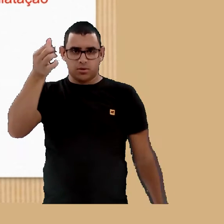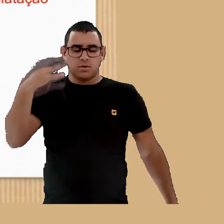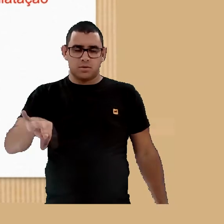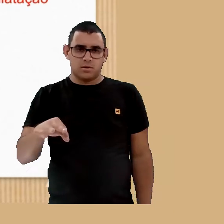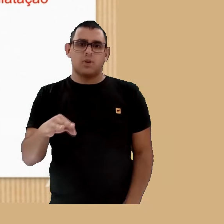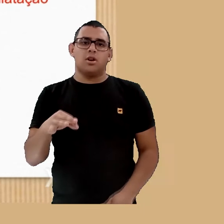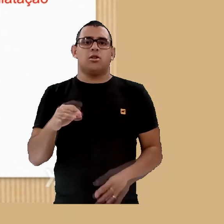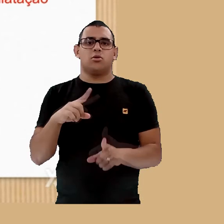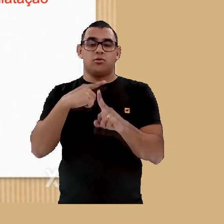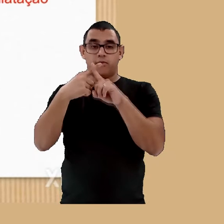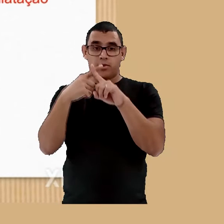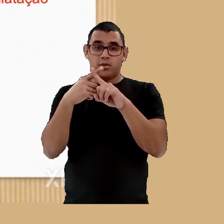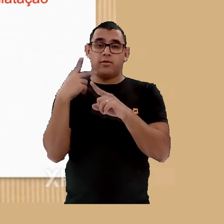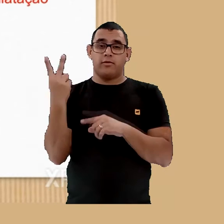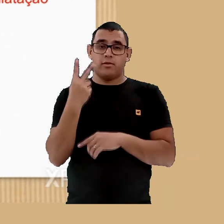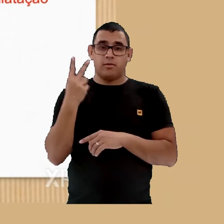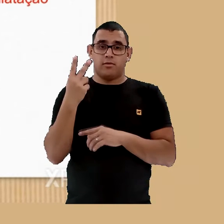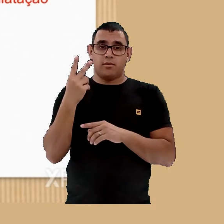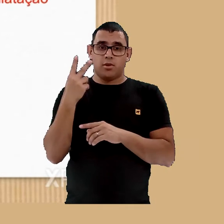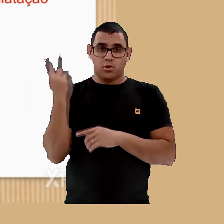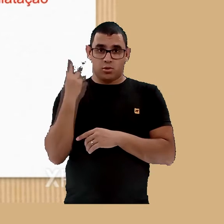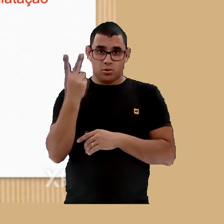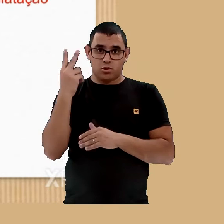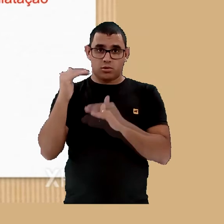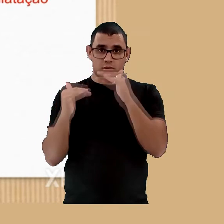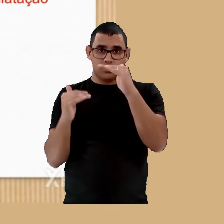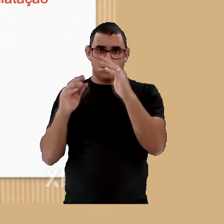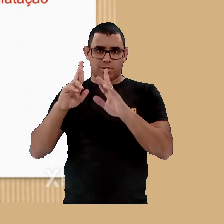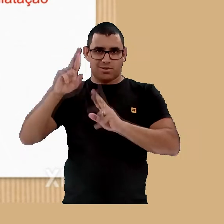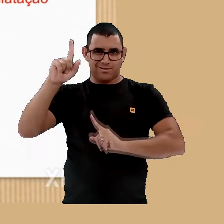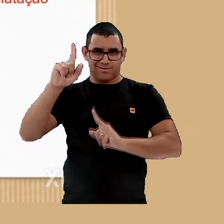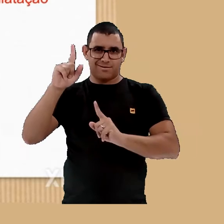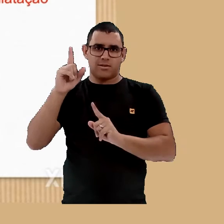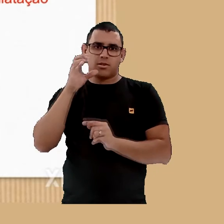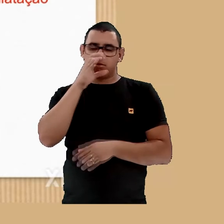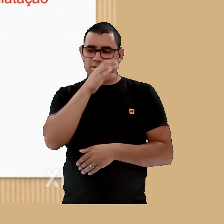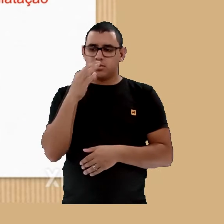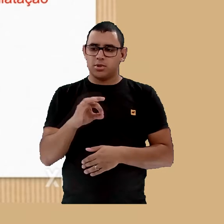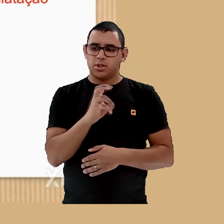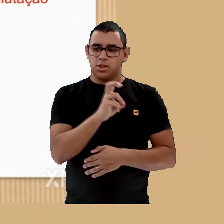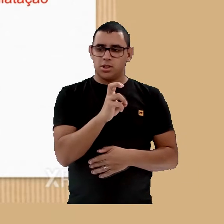multiplicado por a variação de temperatura, 80 menos 20, 60. Então,